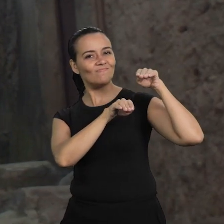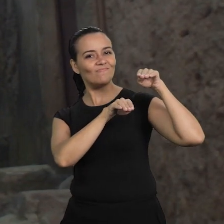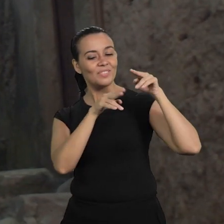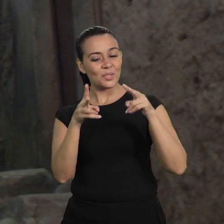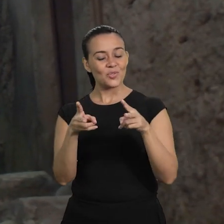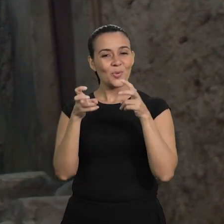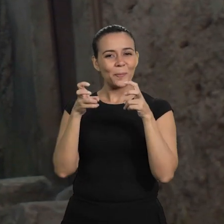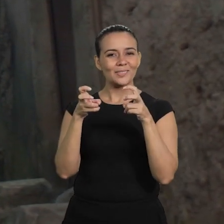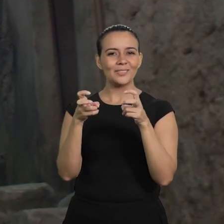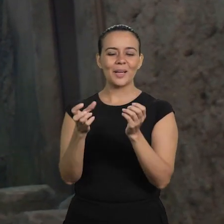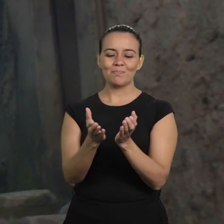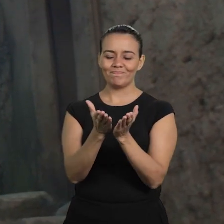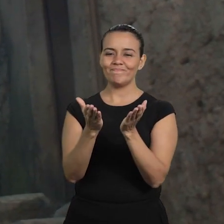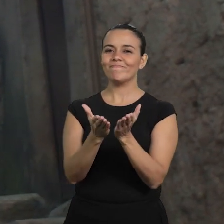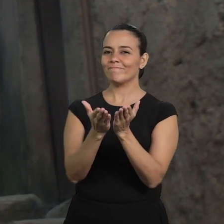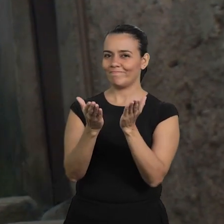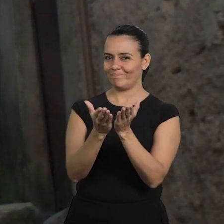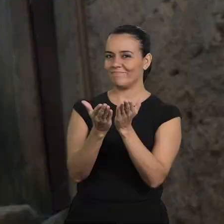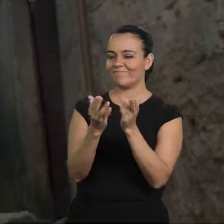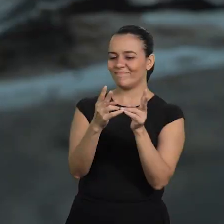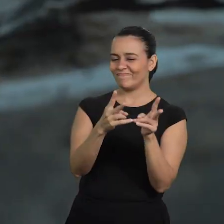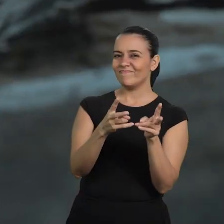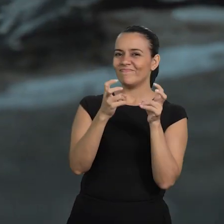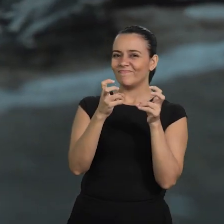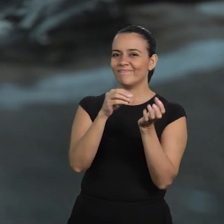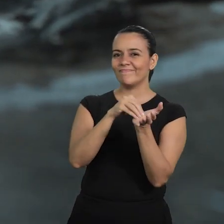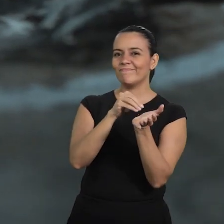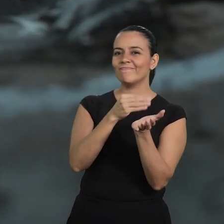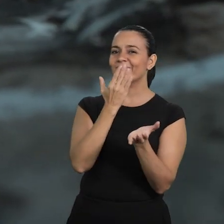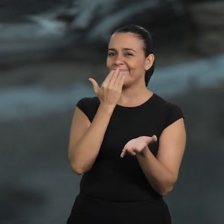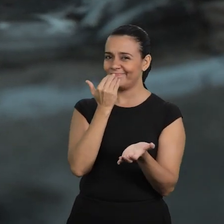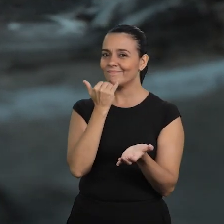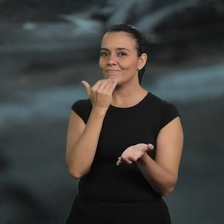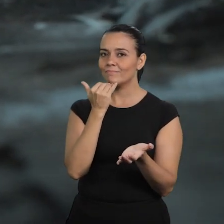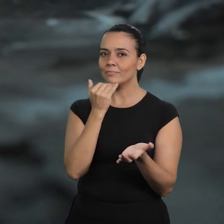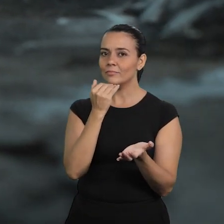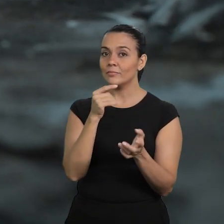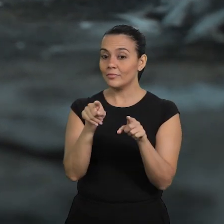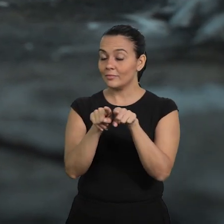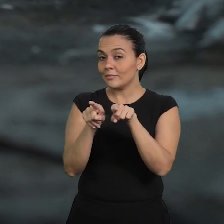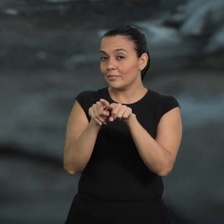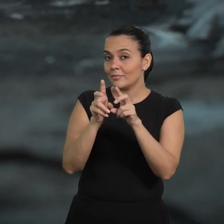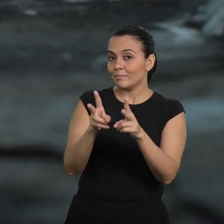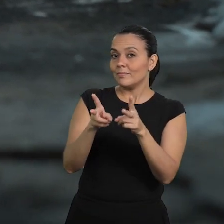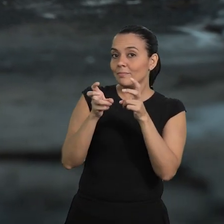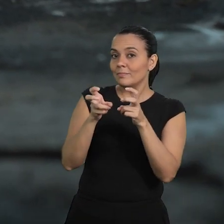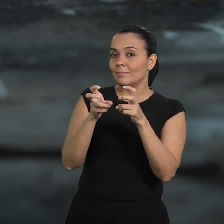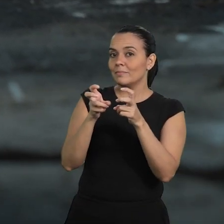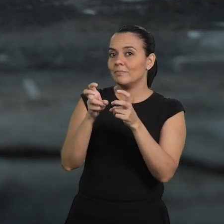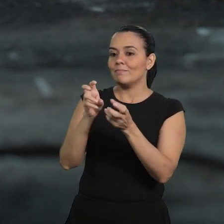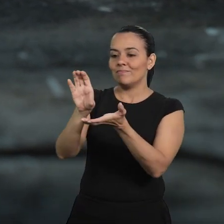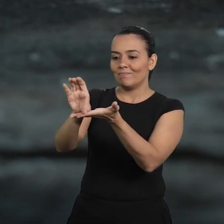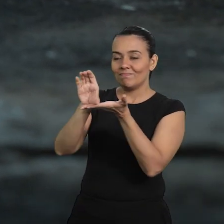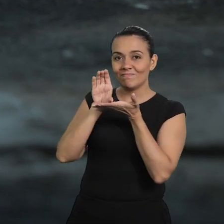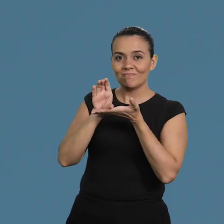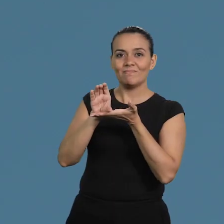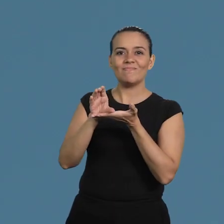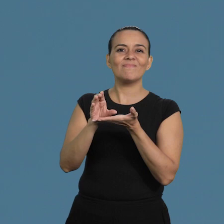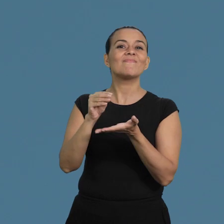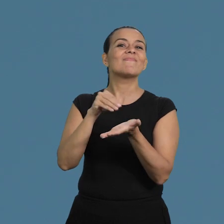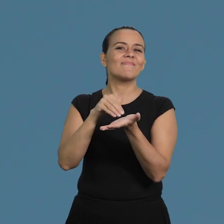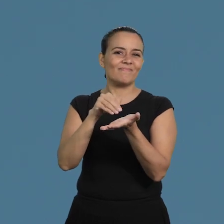isso na pobreza, a gente vê no acesso na insegurança alimentar, a gente vê no acesso a crédito,